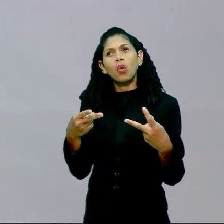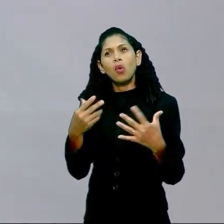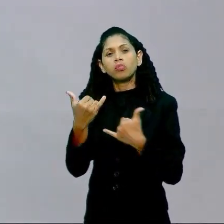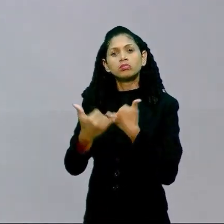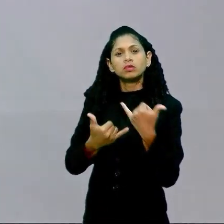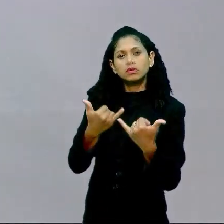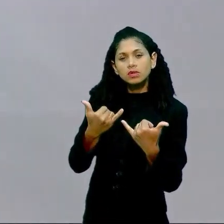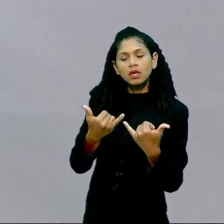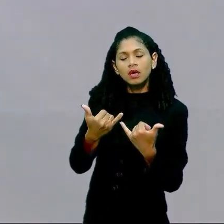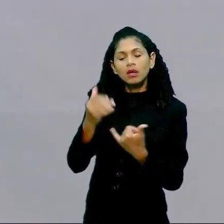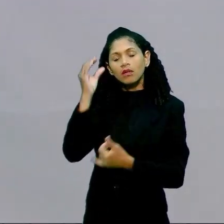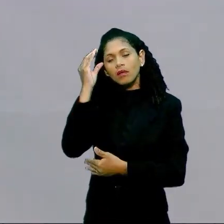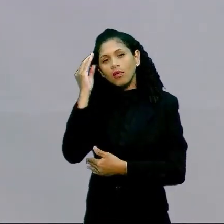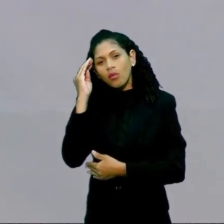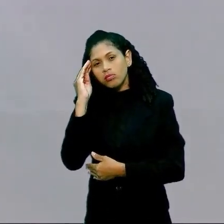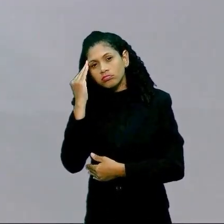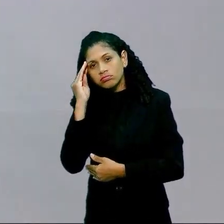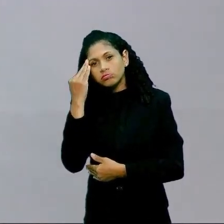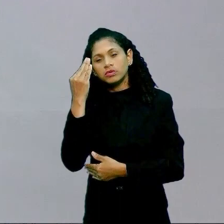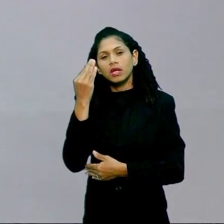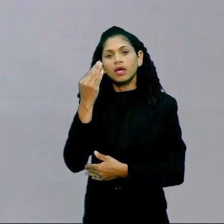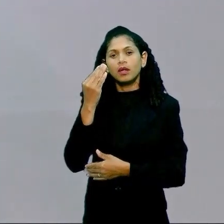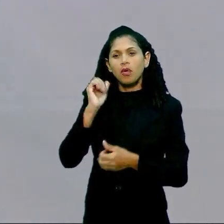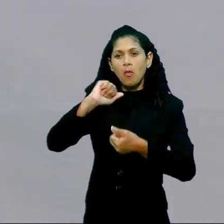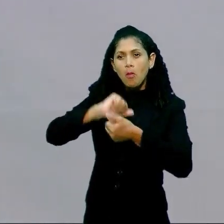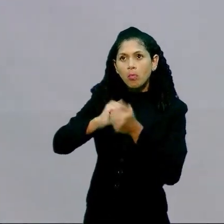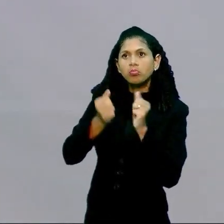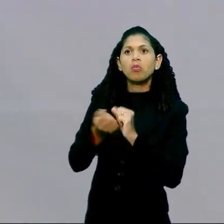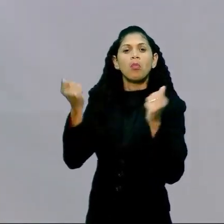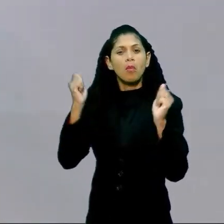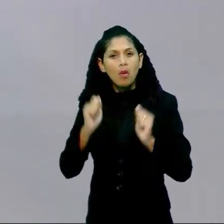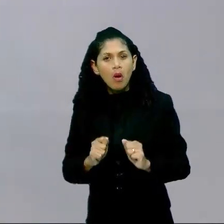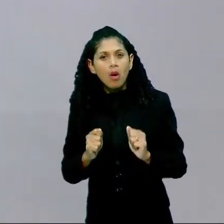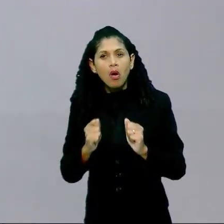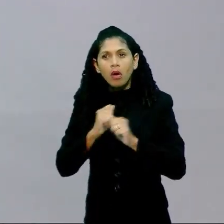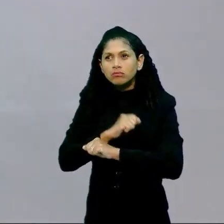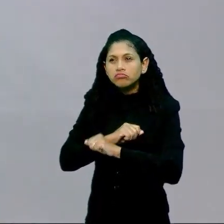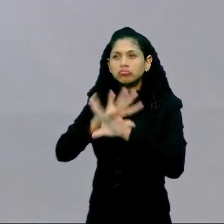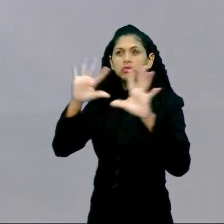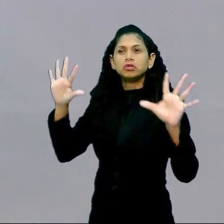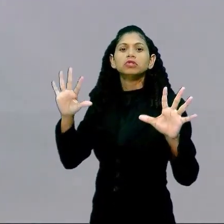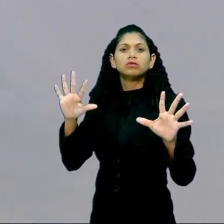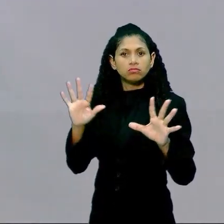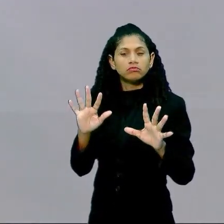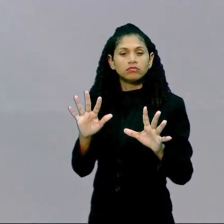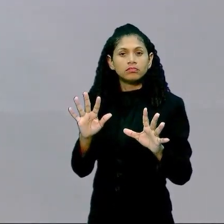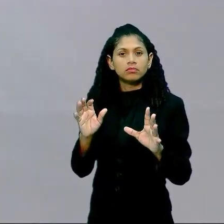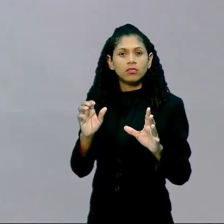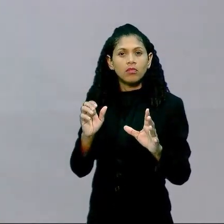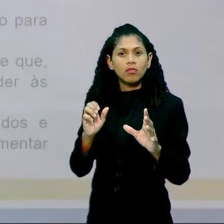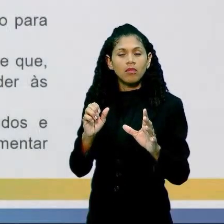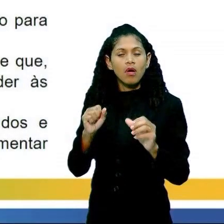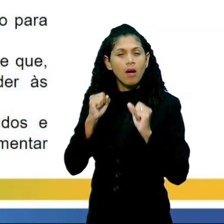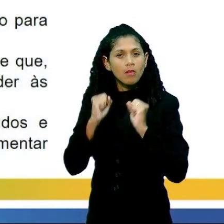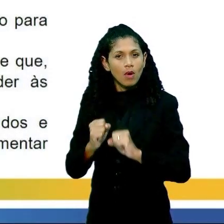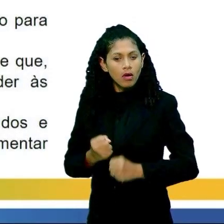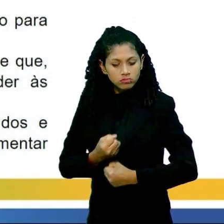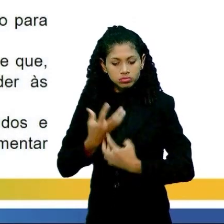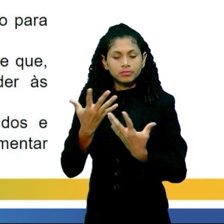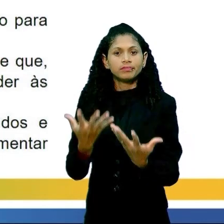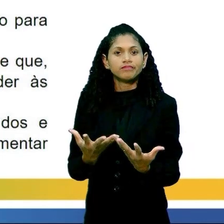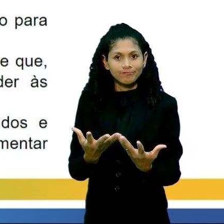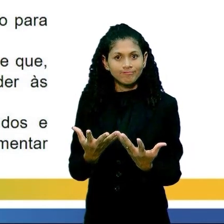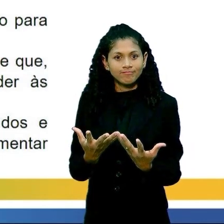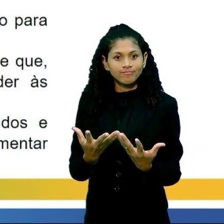é o direcionamento, vejo que eu posso adaptar, vejo que eu posso ser livre, vejo que eu posso expressar, eu consigo ver que a alternativa